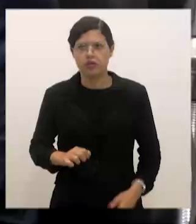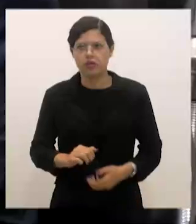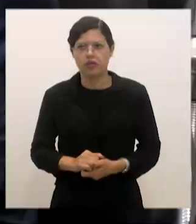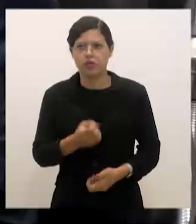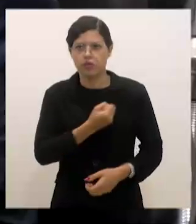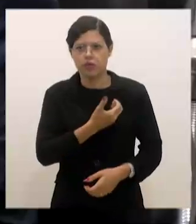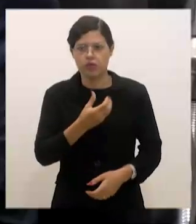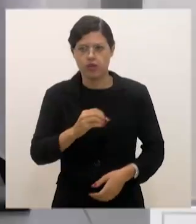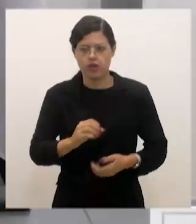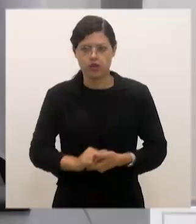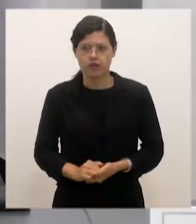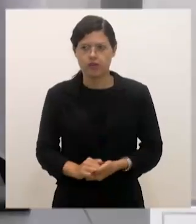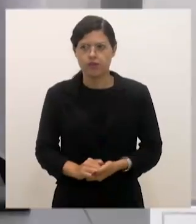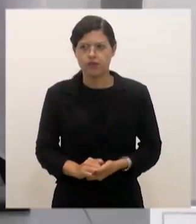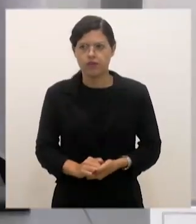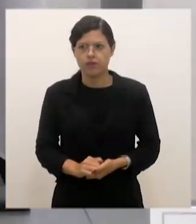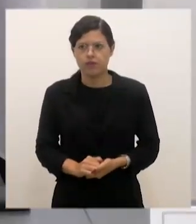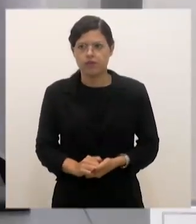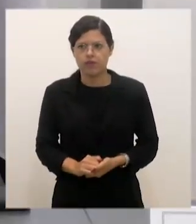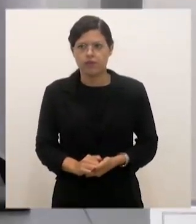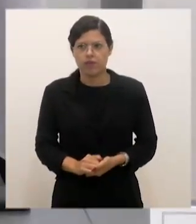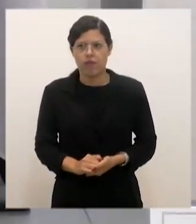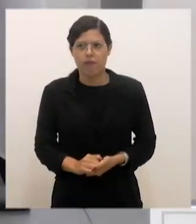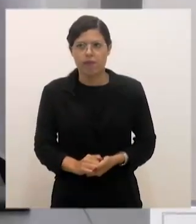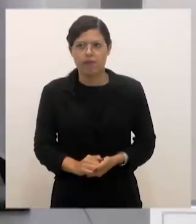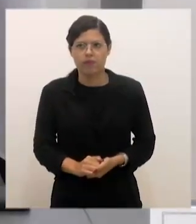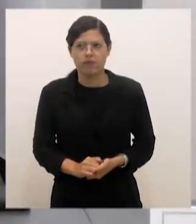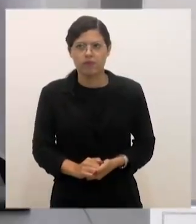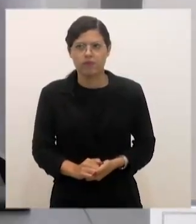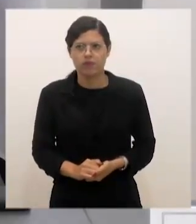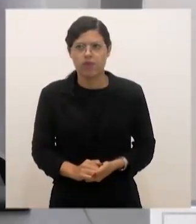Presidente? Ah, tá. A gente está no 10, não? 10.